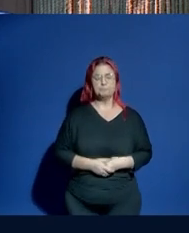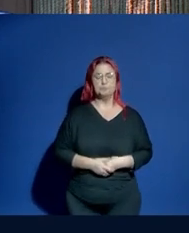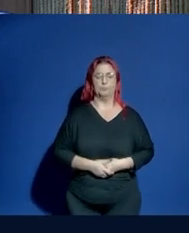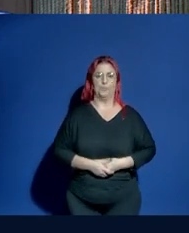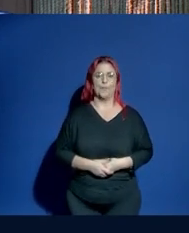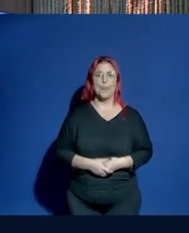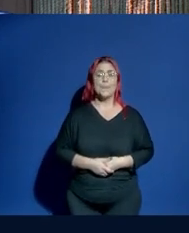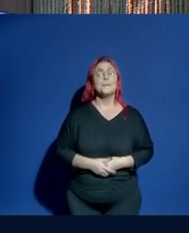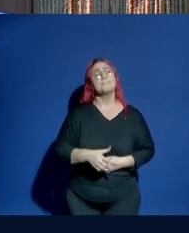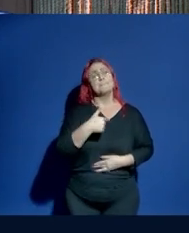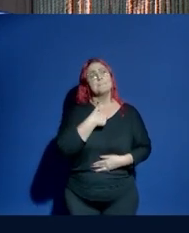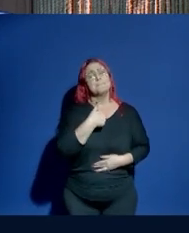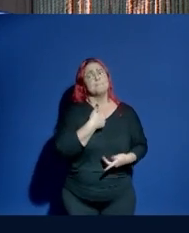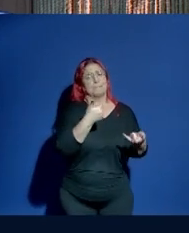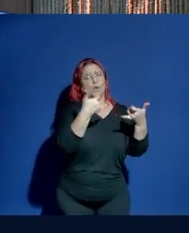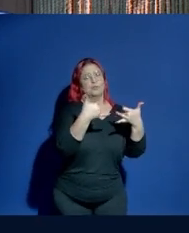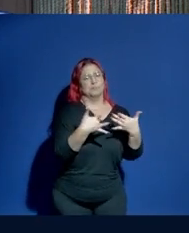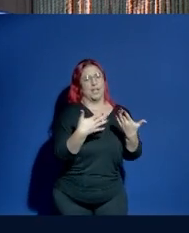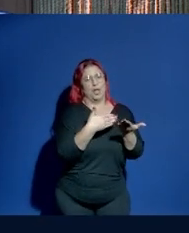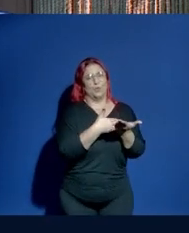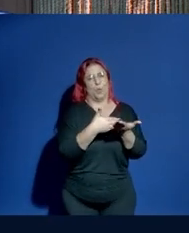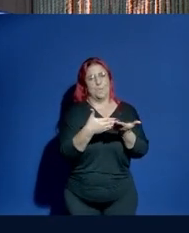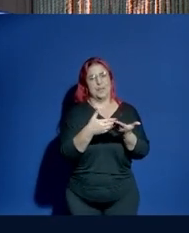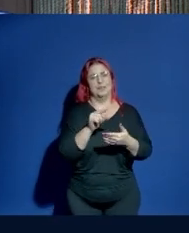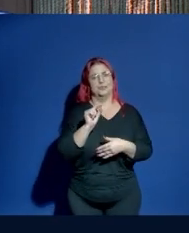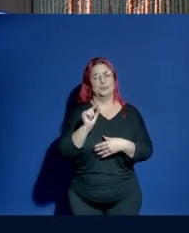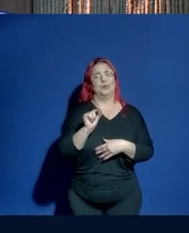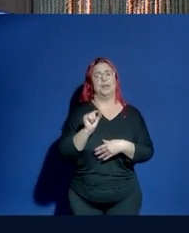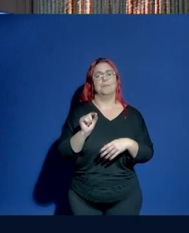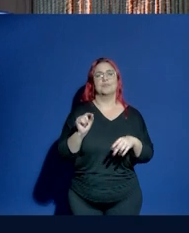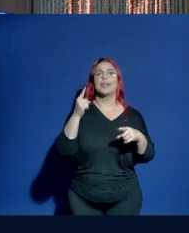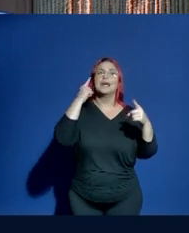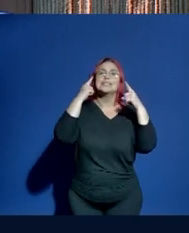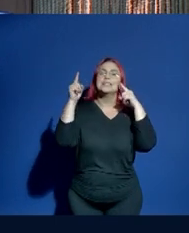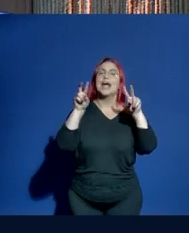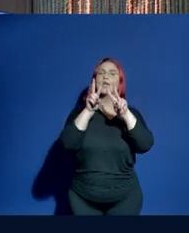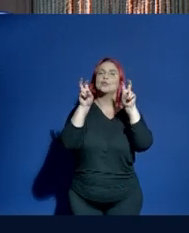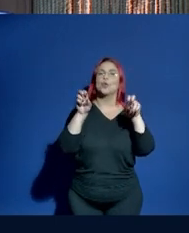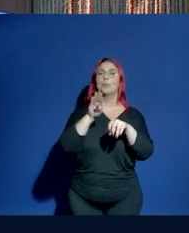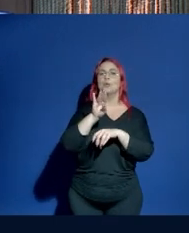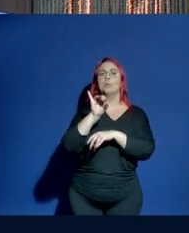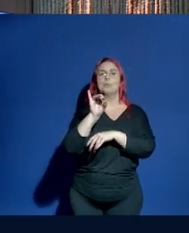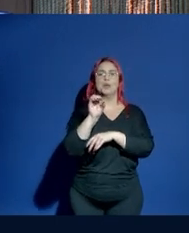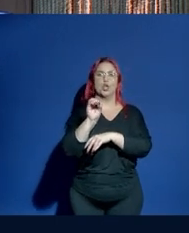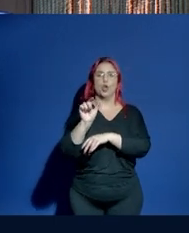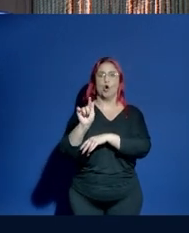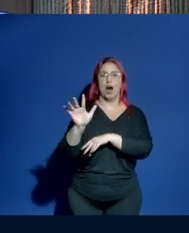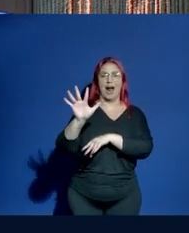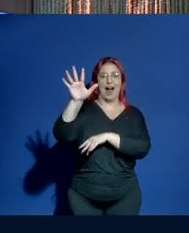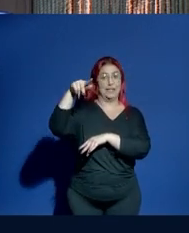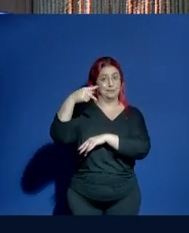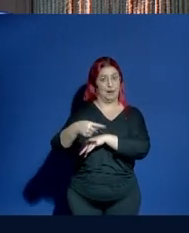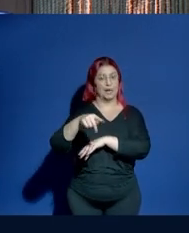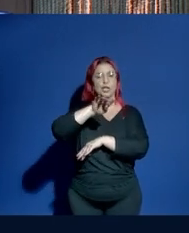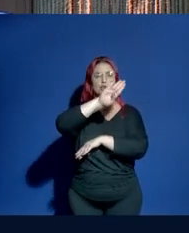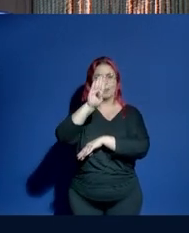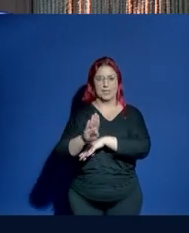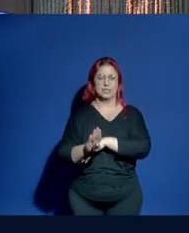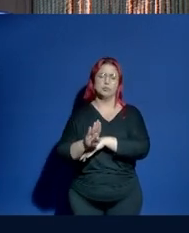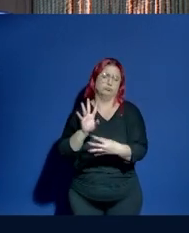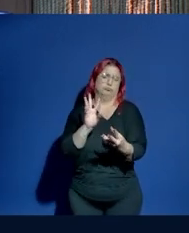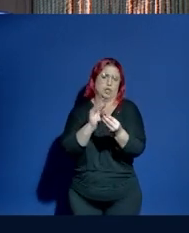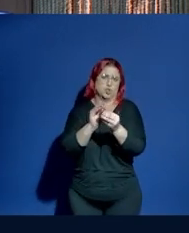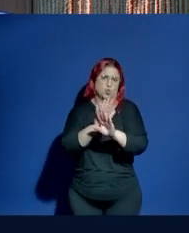Eu até comentei no início que acho que os websites desse do desenvolvimento biogás no Brasil eles estão em resumo